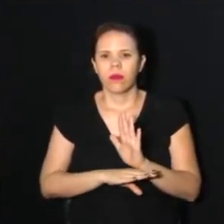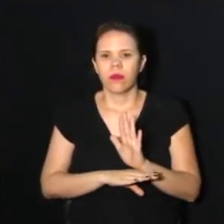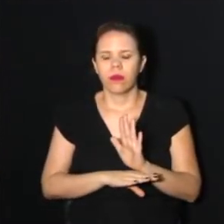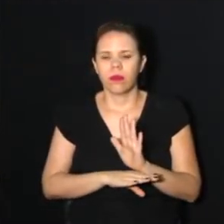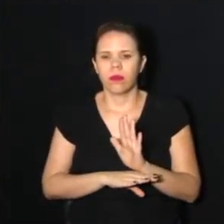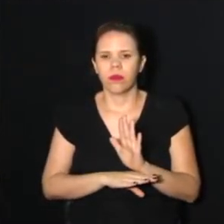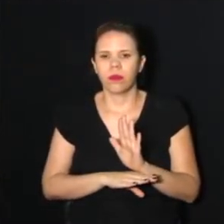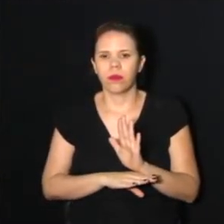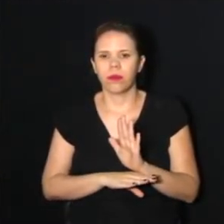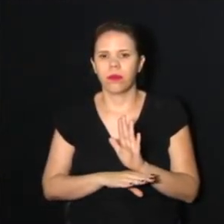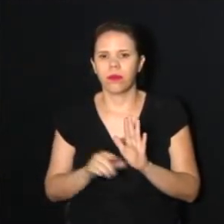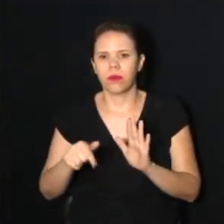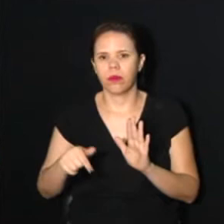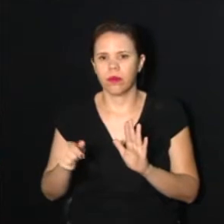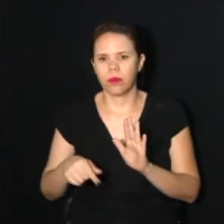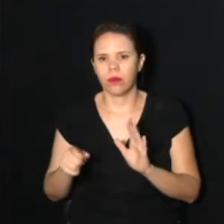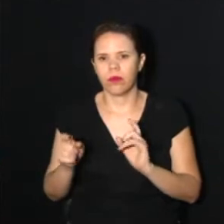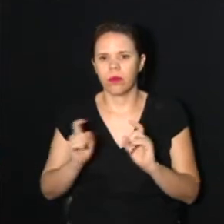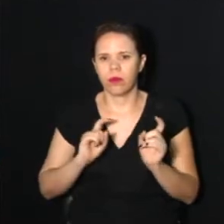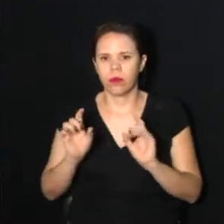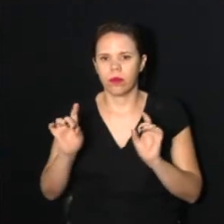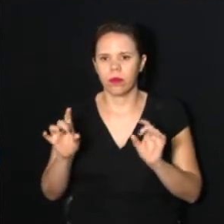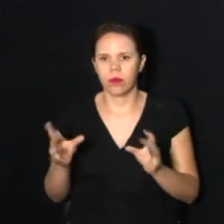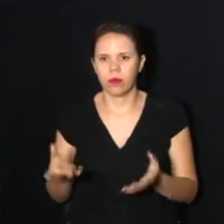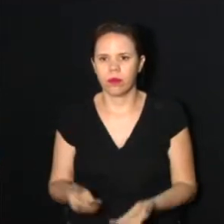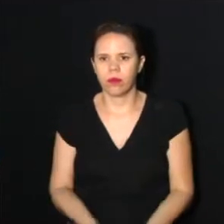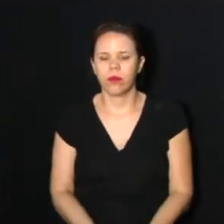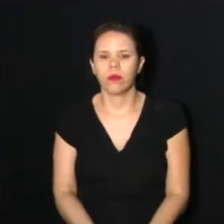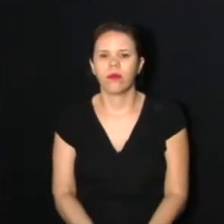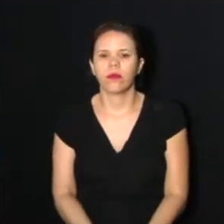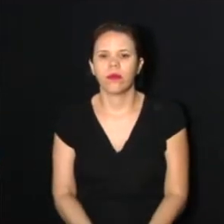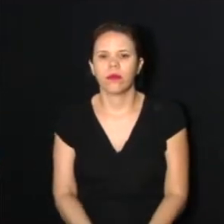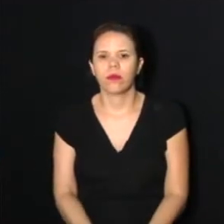itens dessa extra pauta agora.